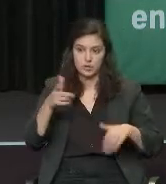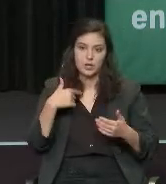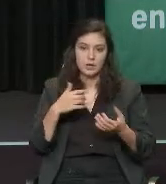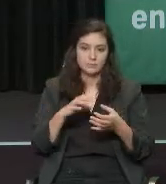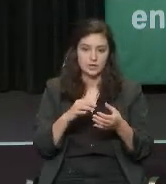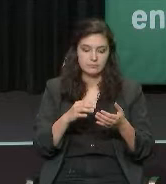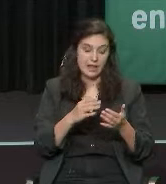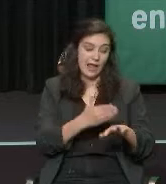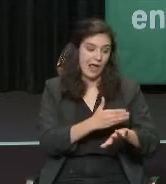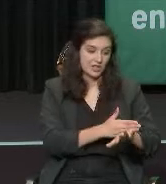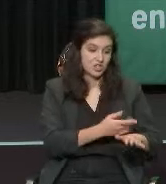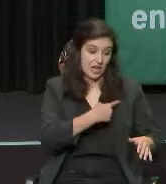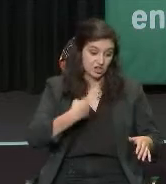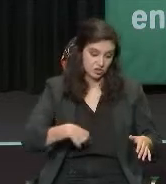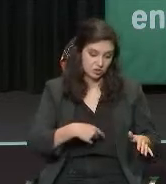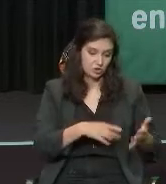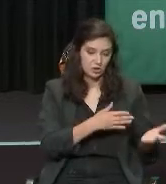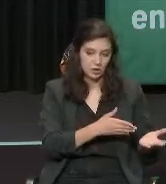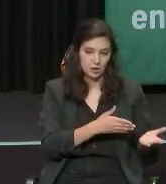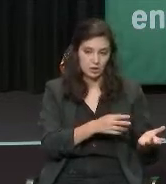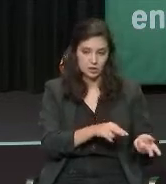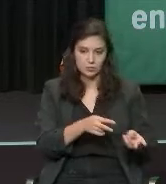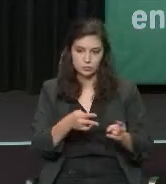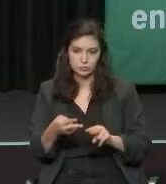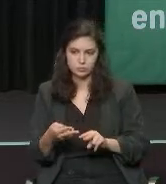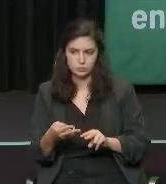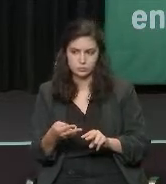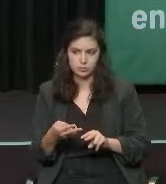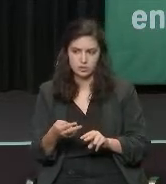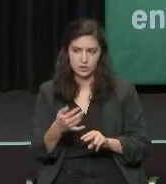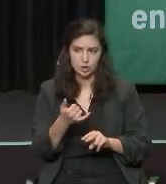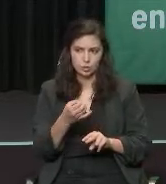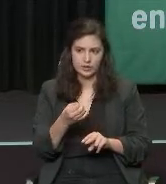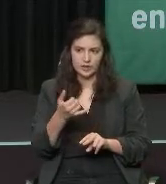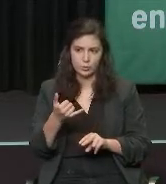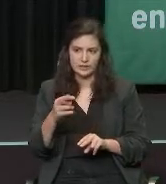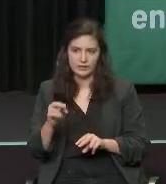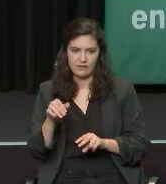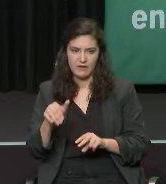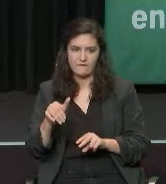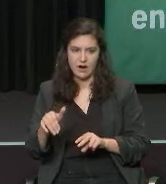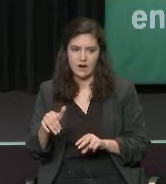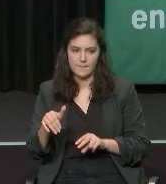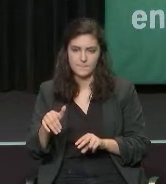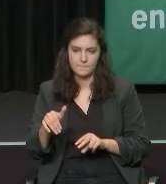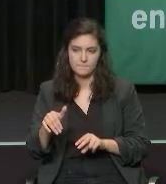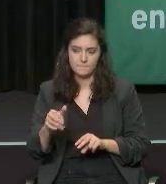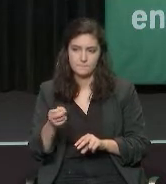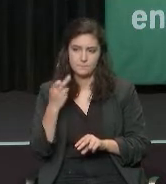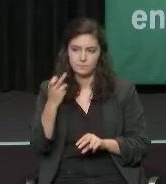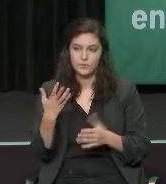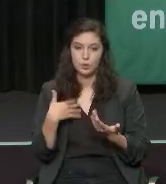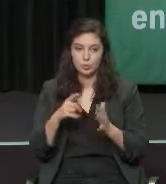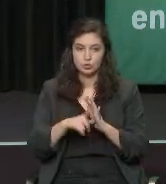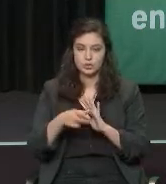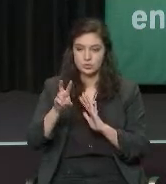construído e lançado no Egito no primeiro trimestre de 2023, já no próximo